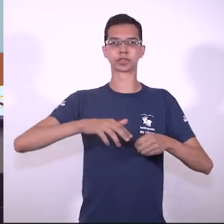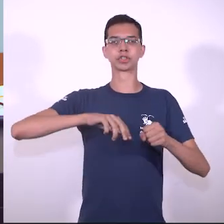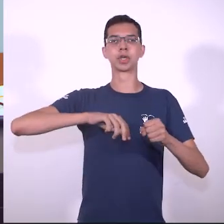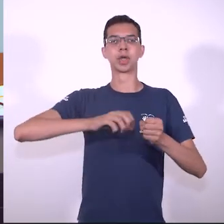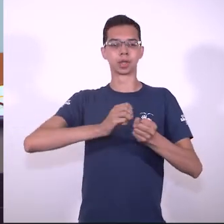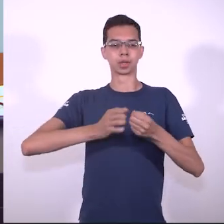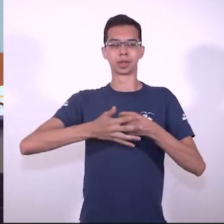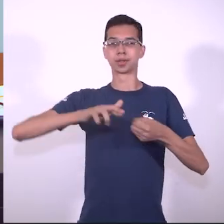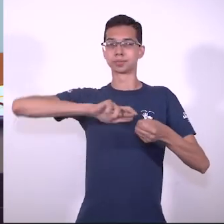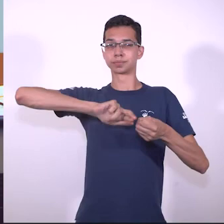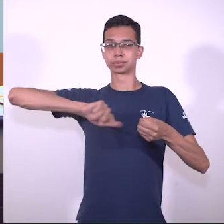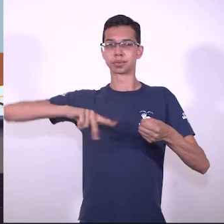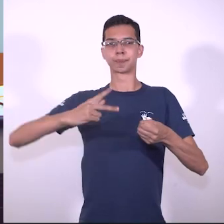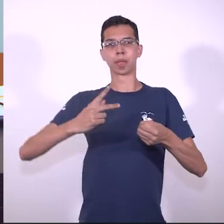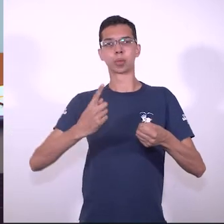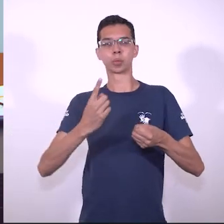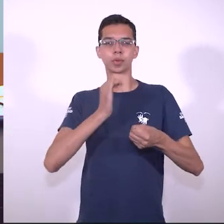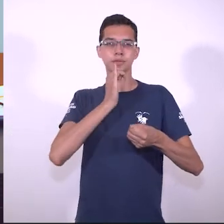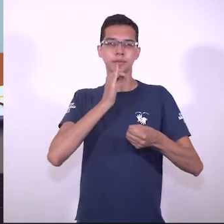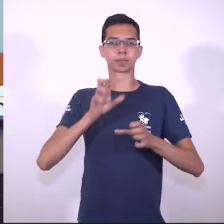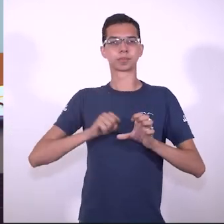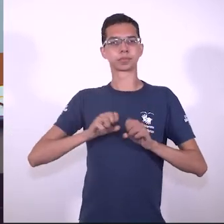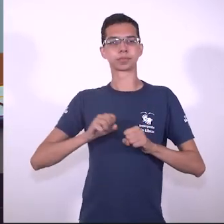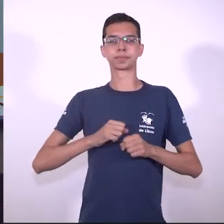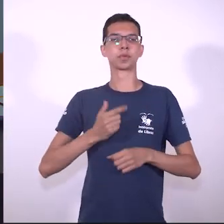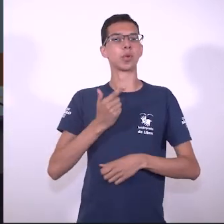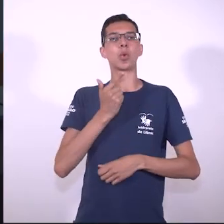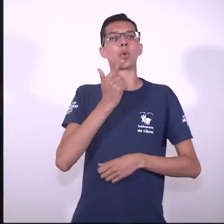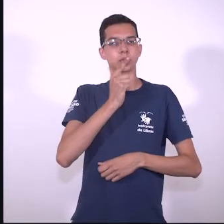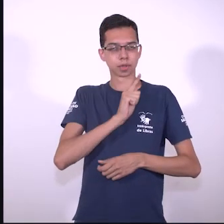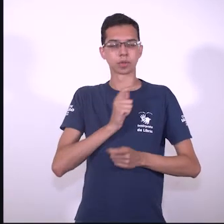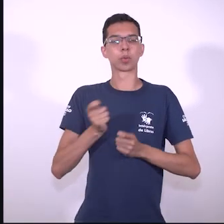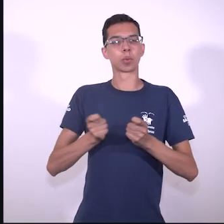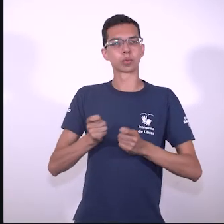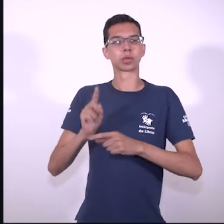da transmissibilidade da doença.